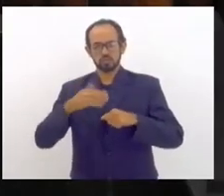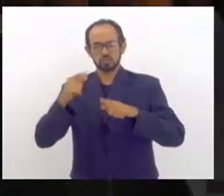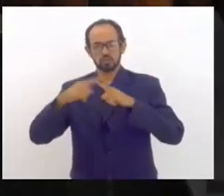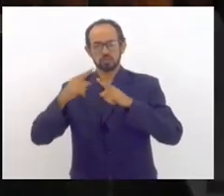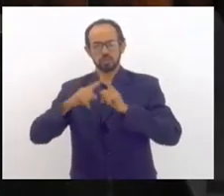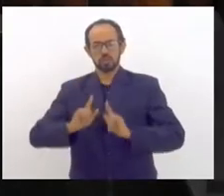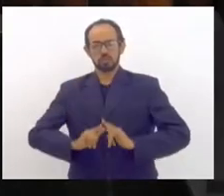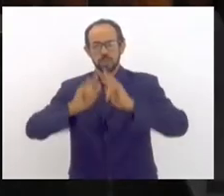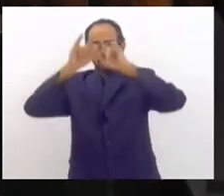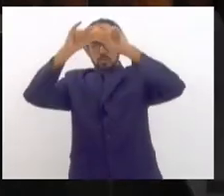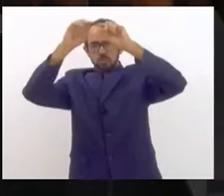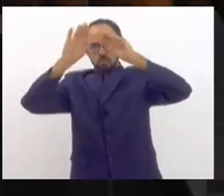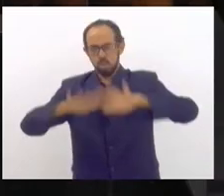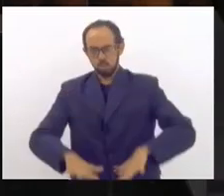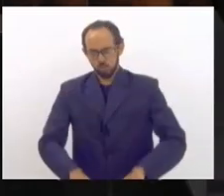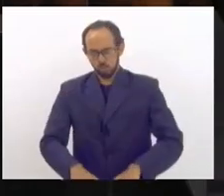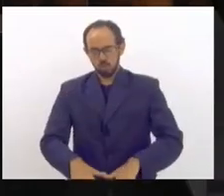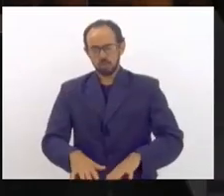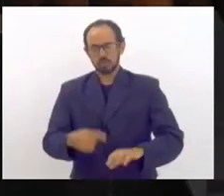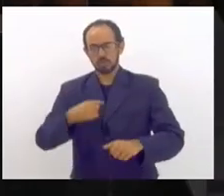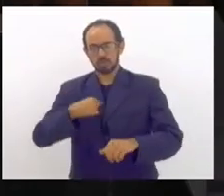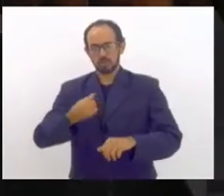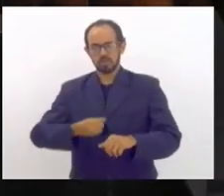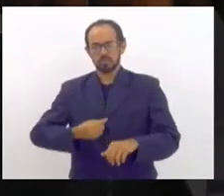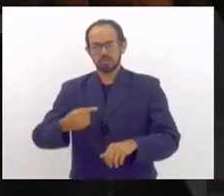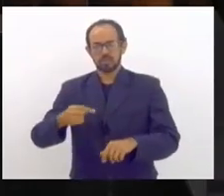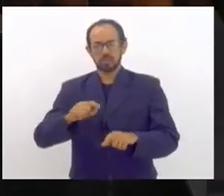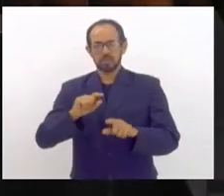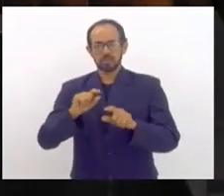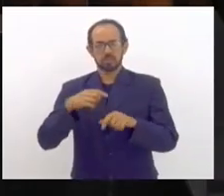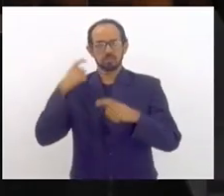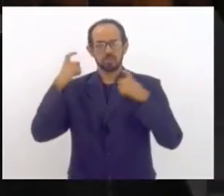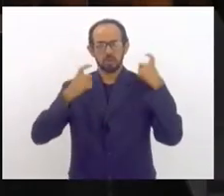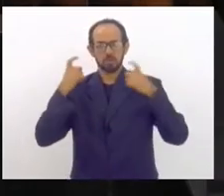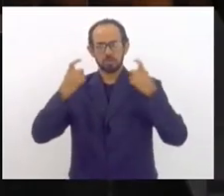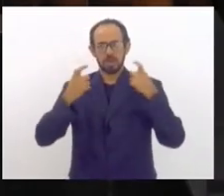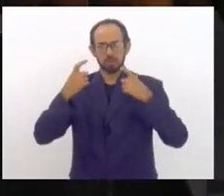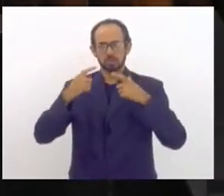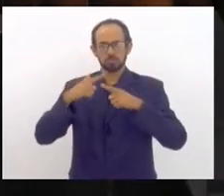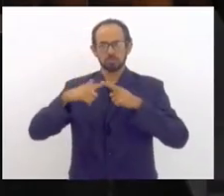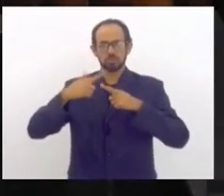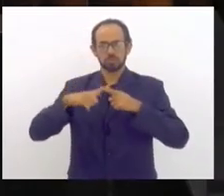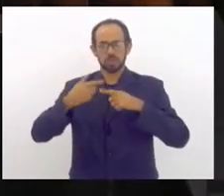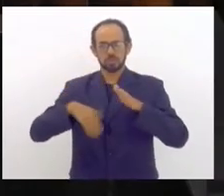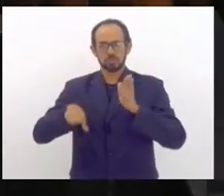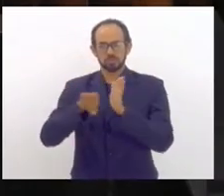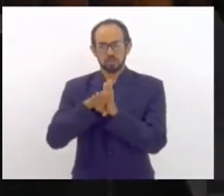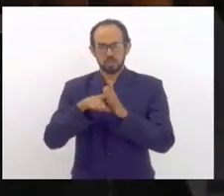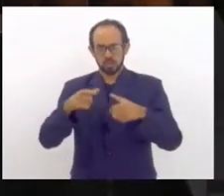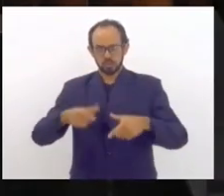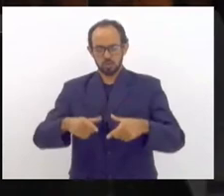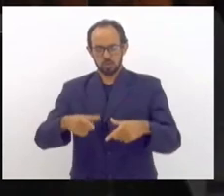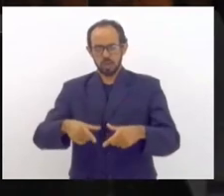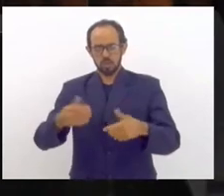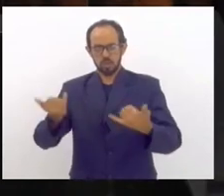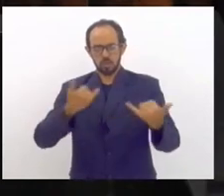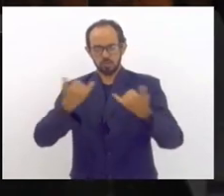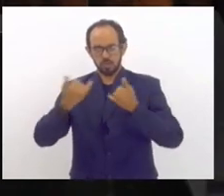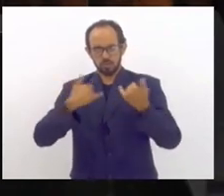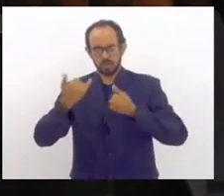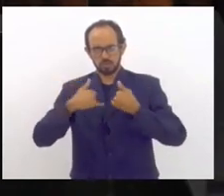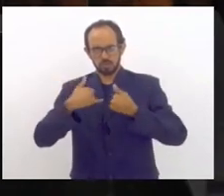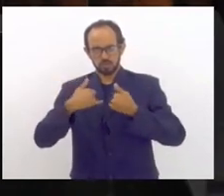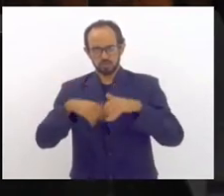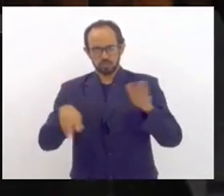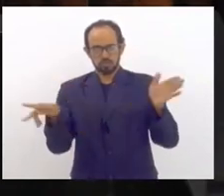essa matéria. E fiquei muito, muito preocupado pelo quando chegar no local, as informações de todas as pessoas que estavam lá,